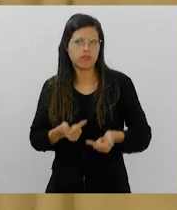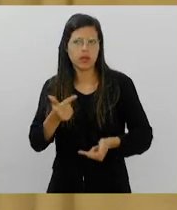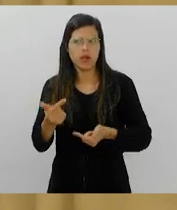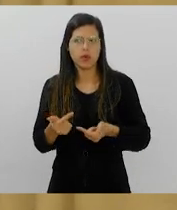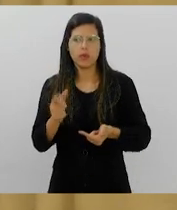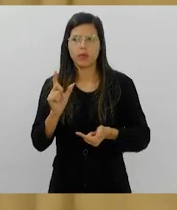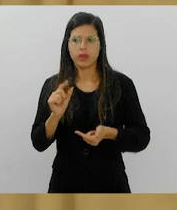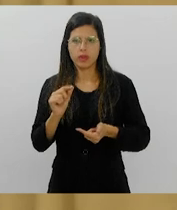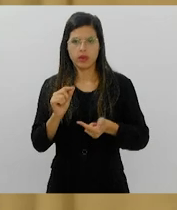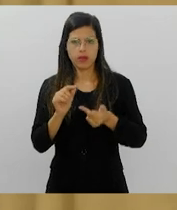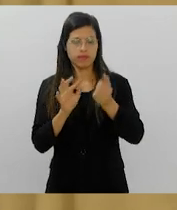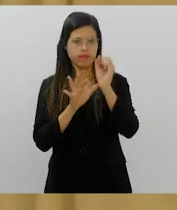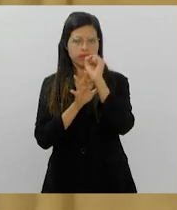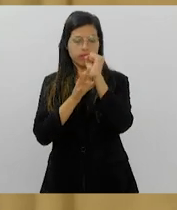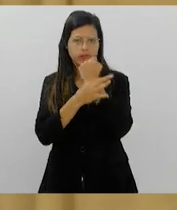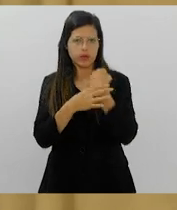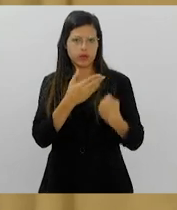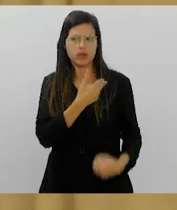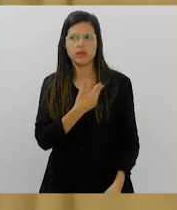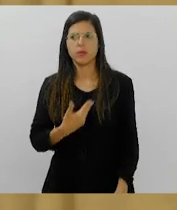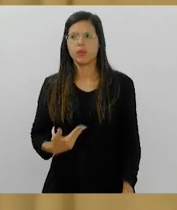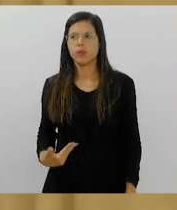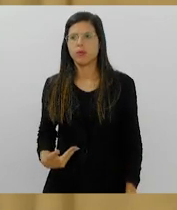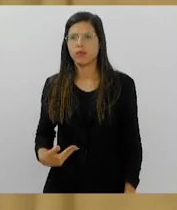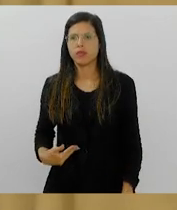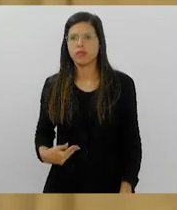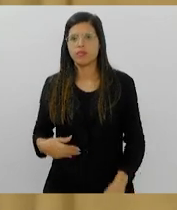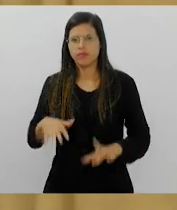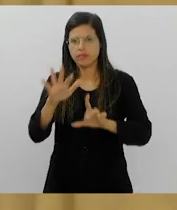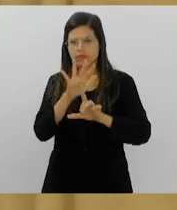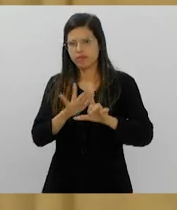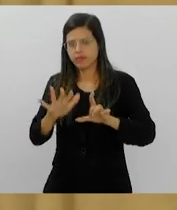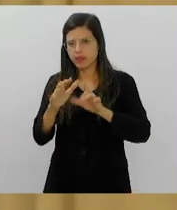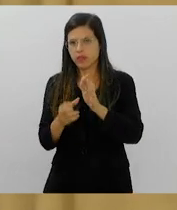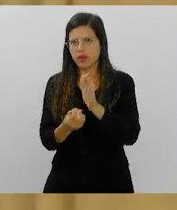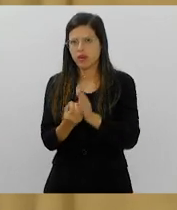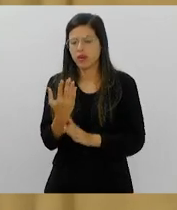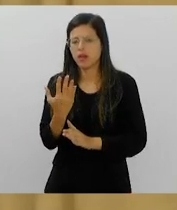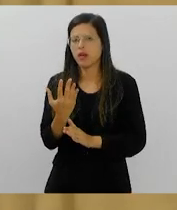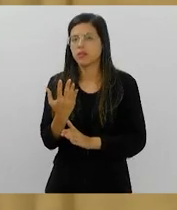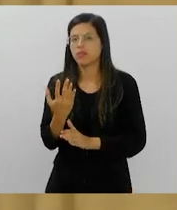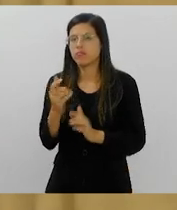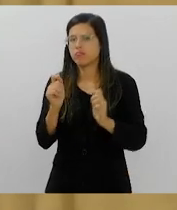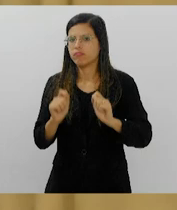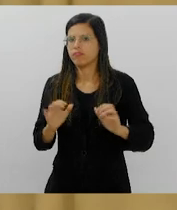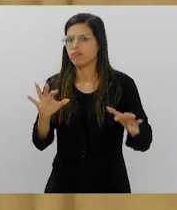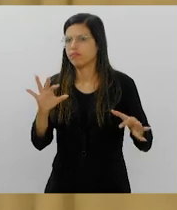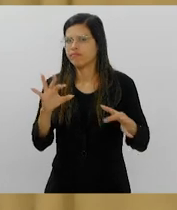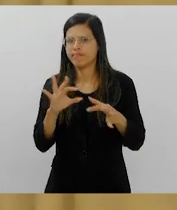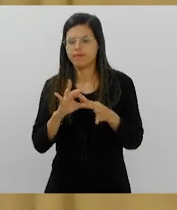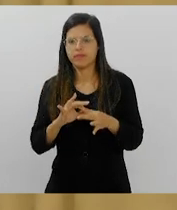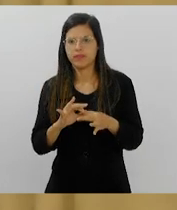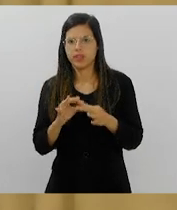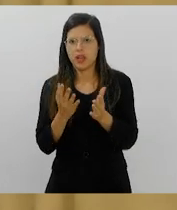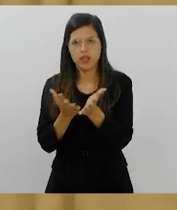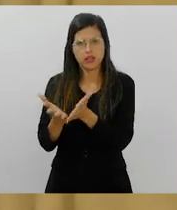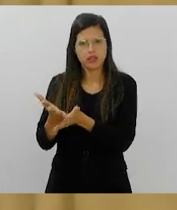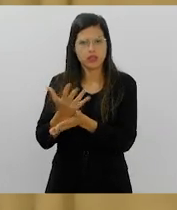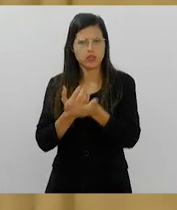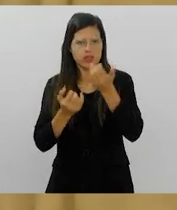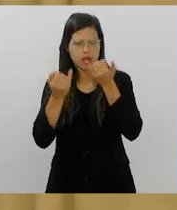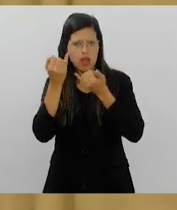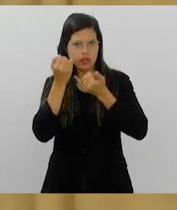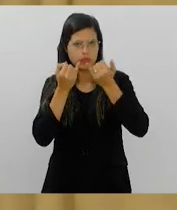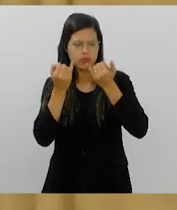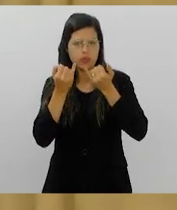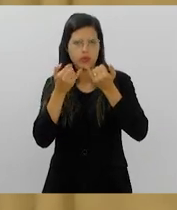à segurança pública. Então, esse canal ele foi implementado para que a gente pudesse integrar esses dados,